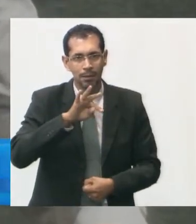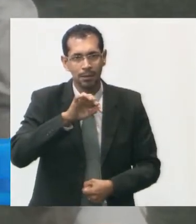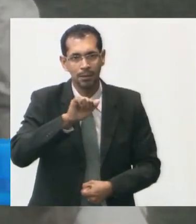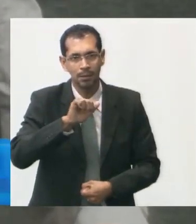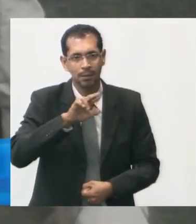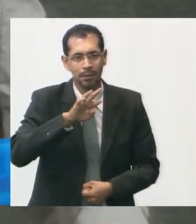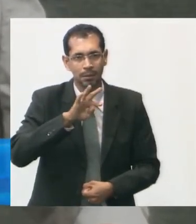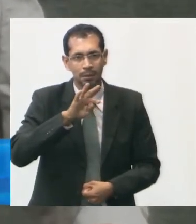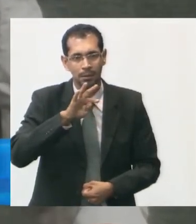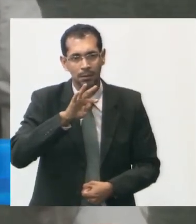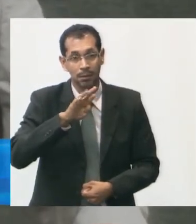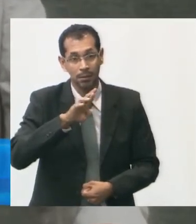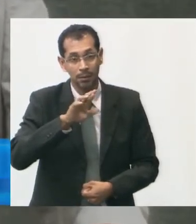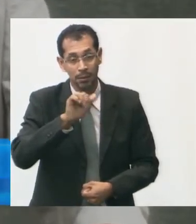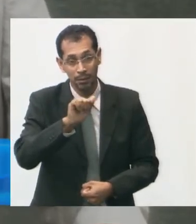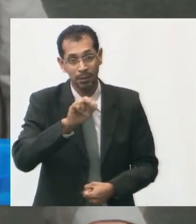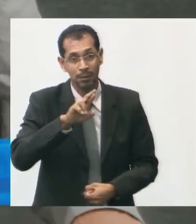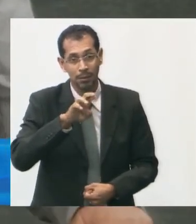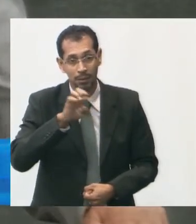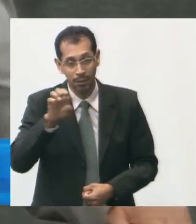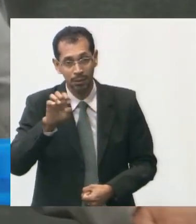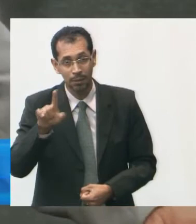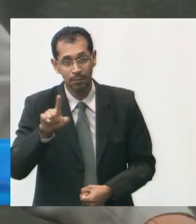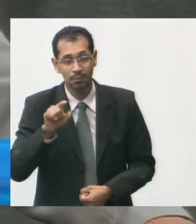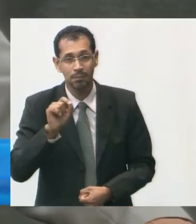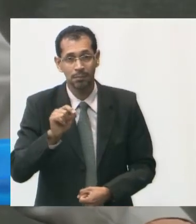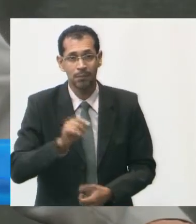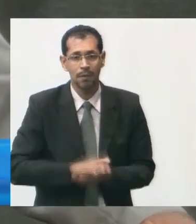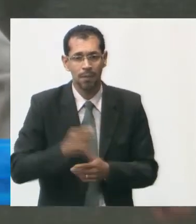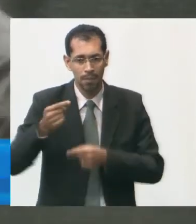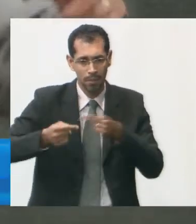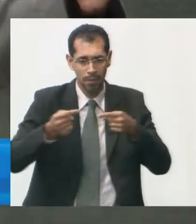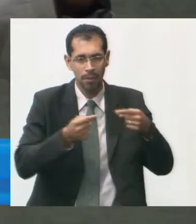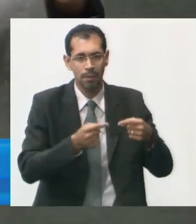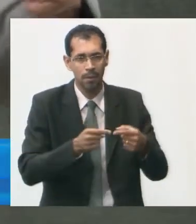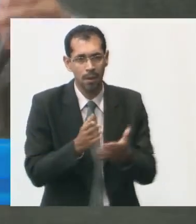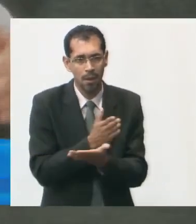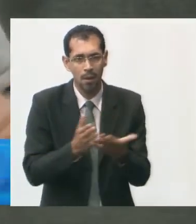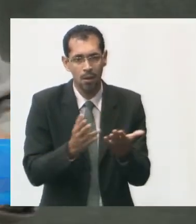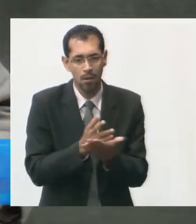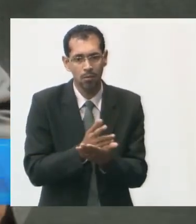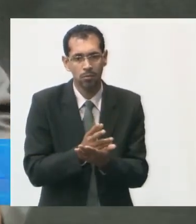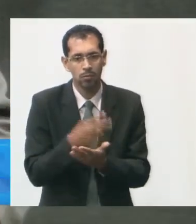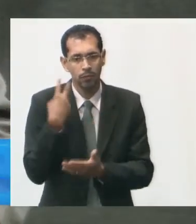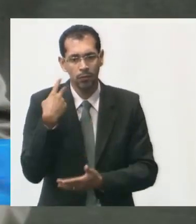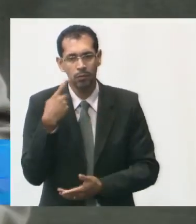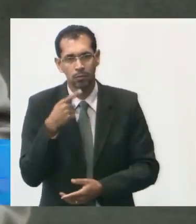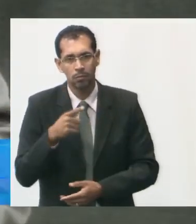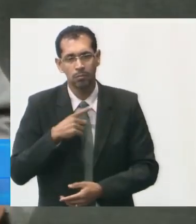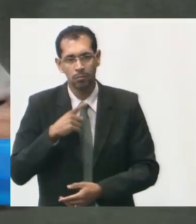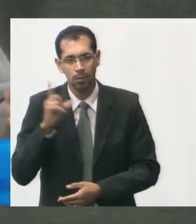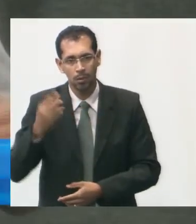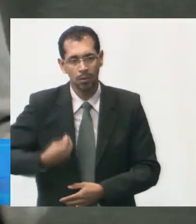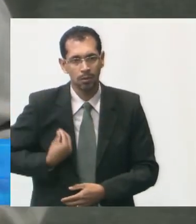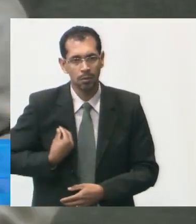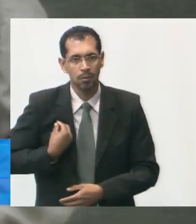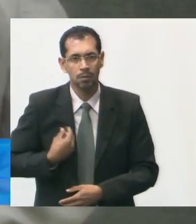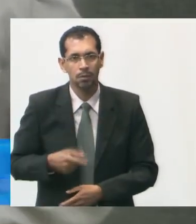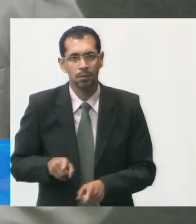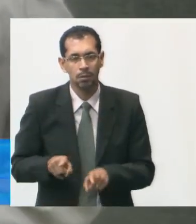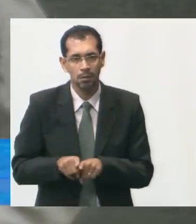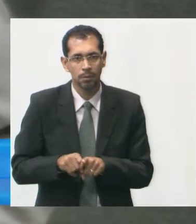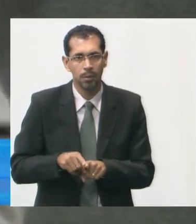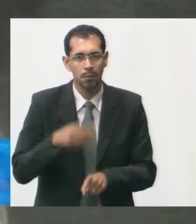Davi Ismael, onde foi debatida a questão. A vereadora Neuzinha também chegou, o deputado Gandini.